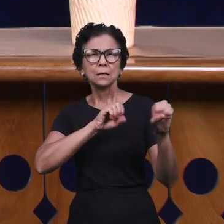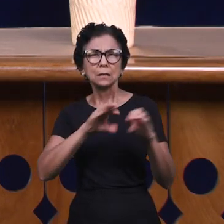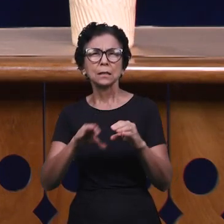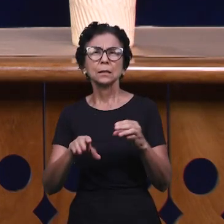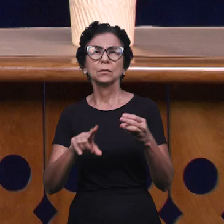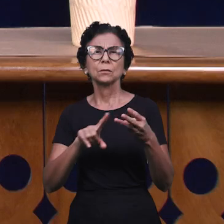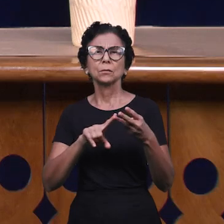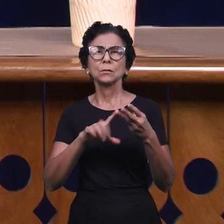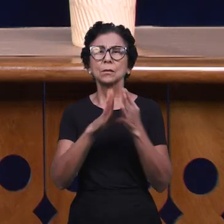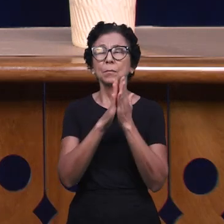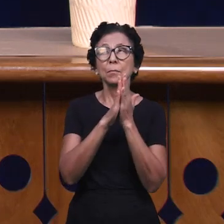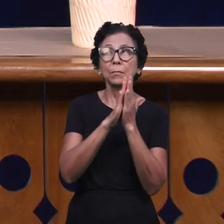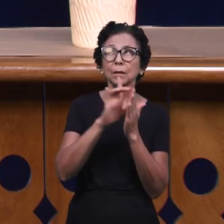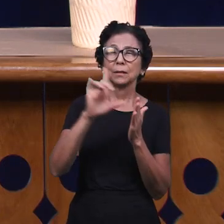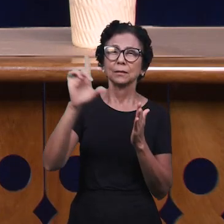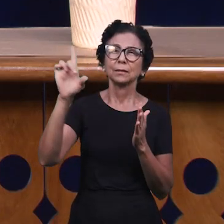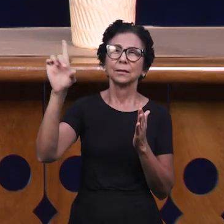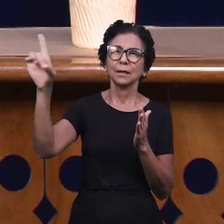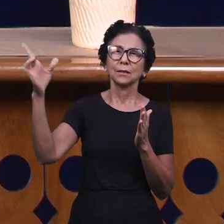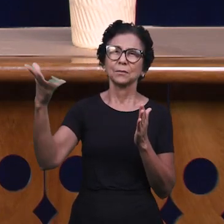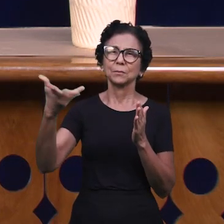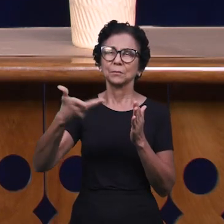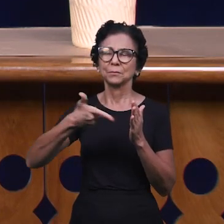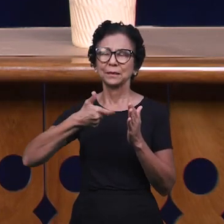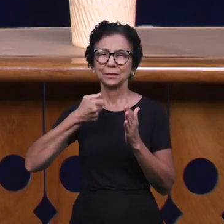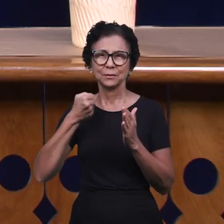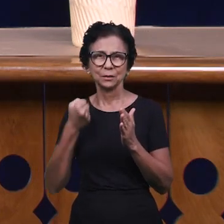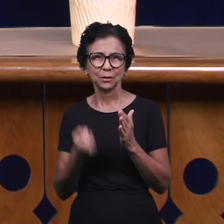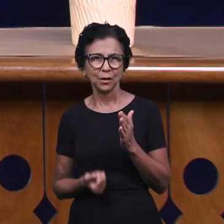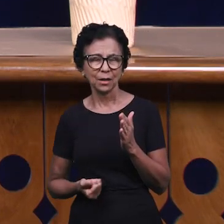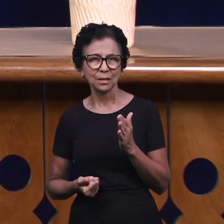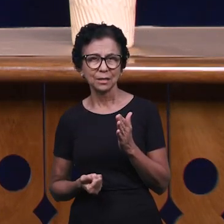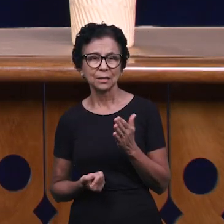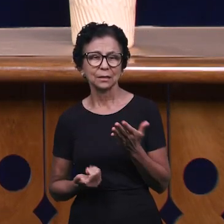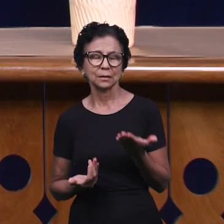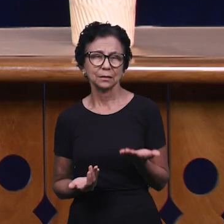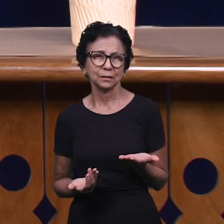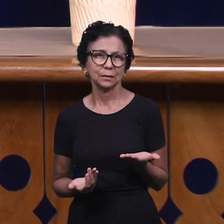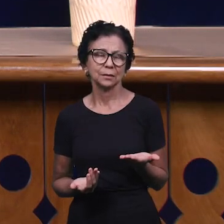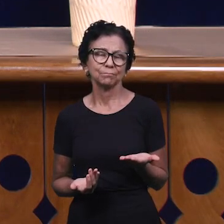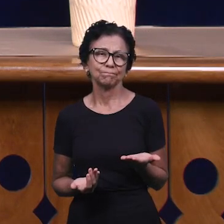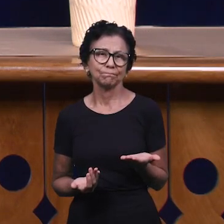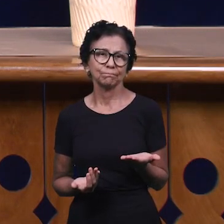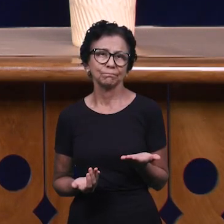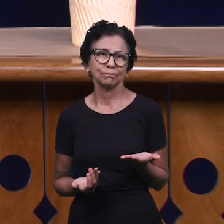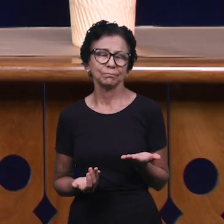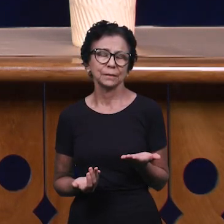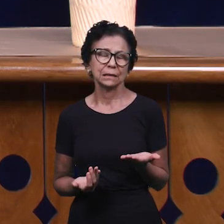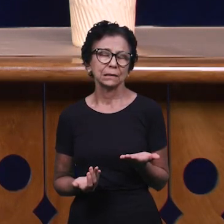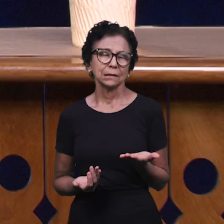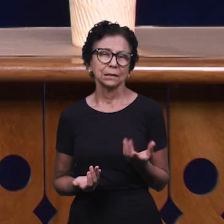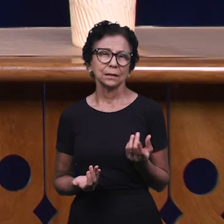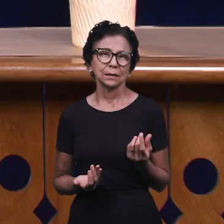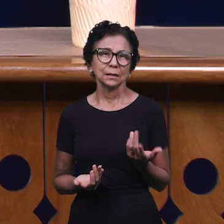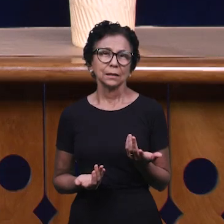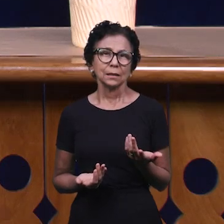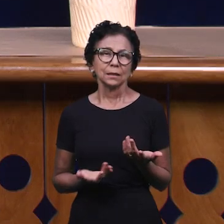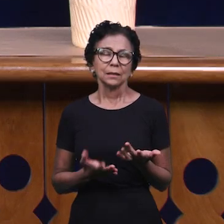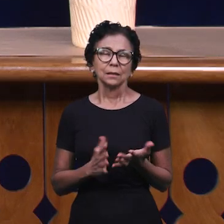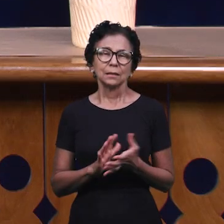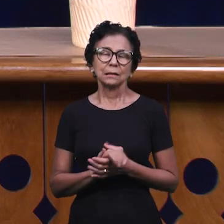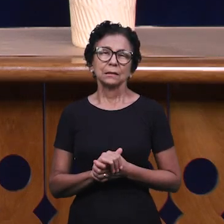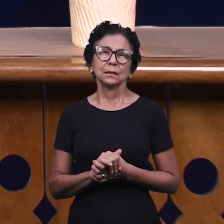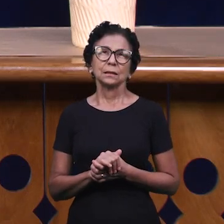é maravilhosa e não cessa,